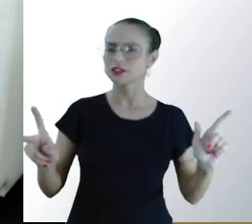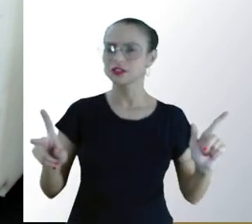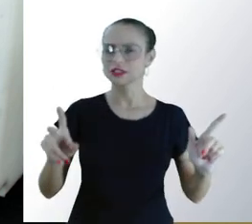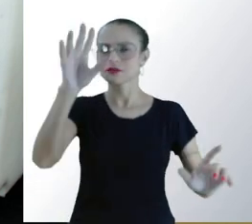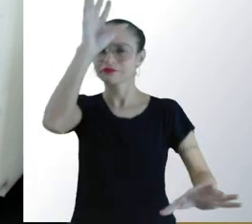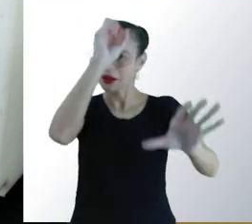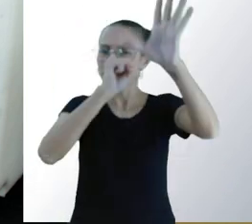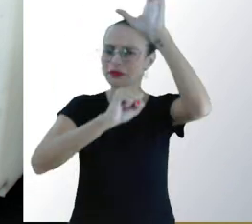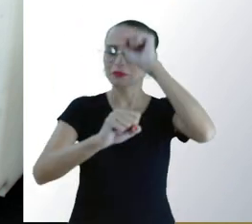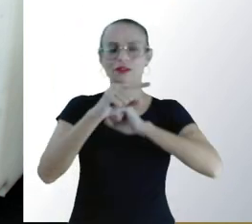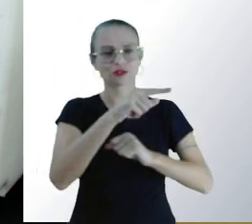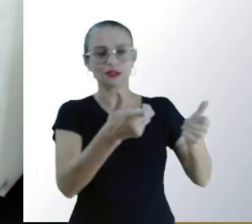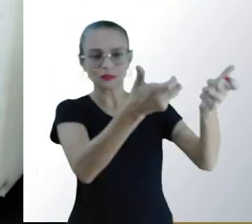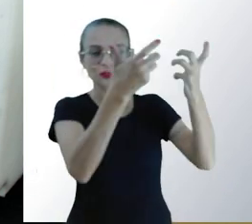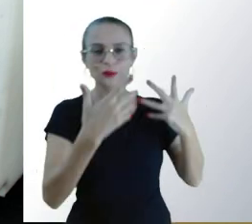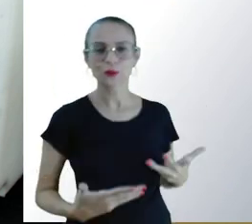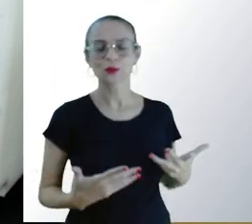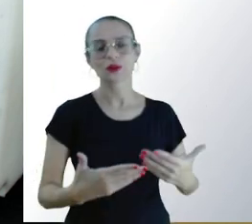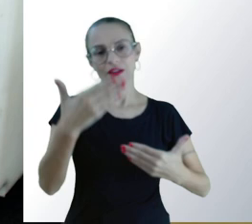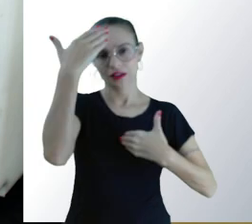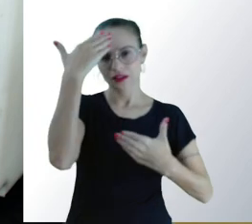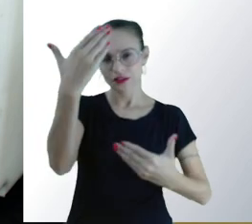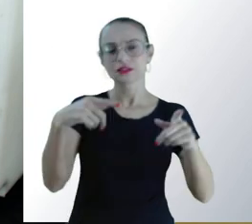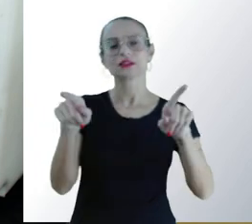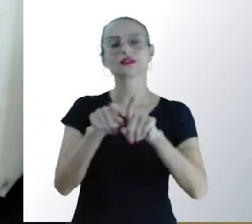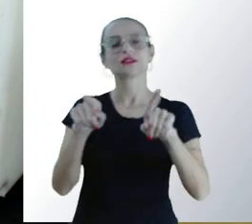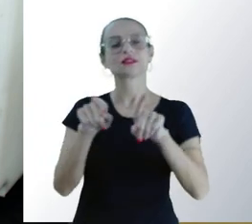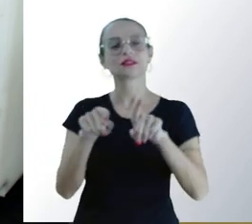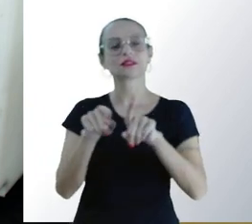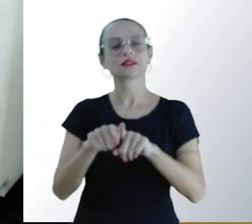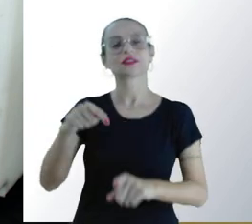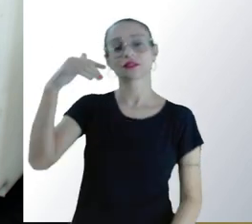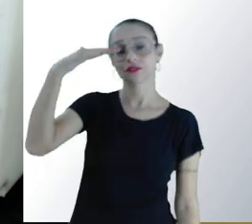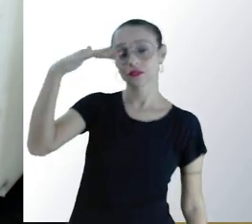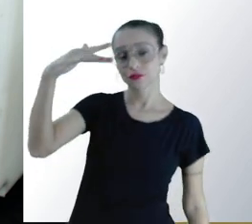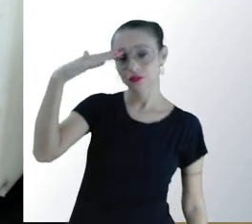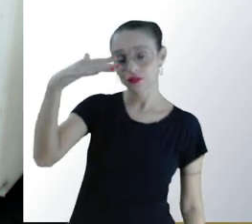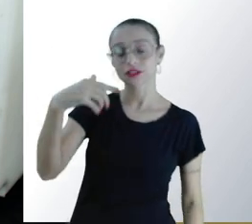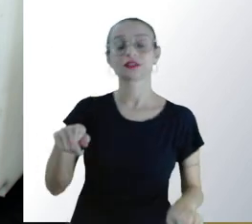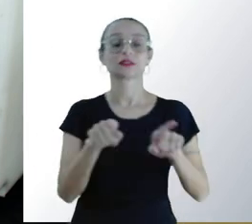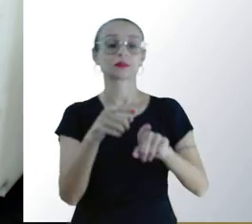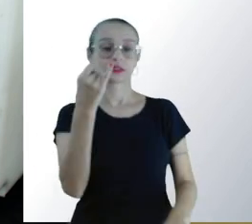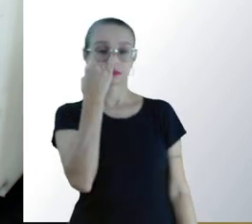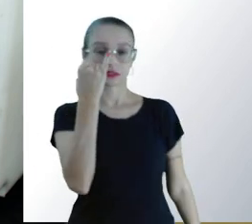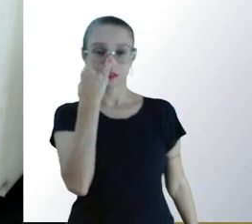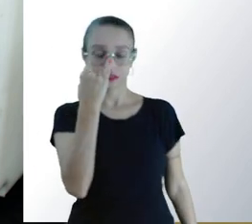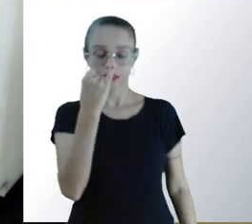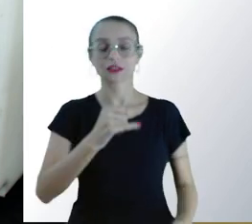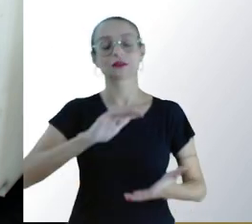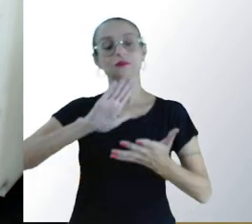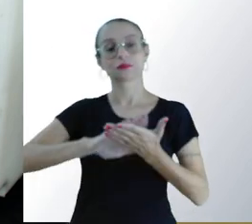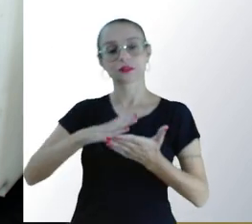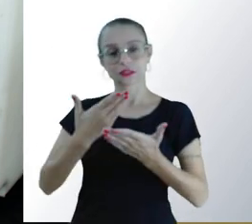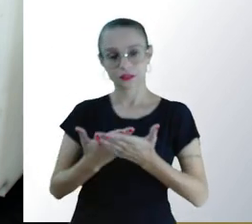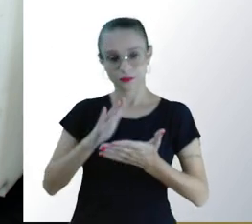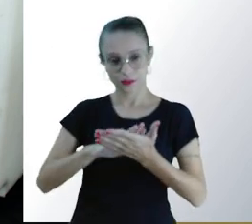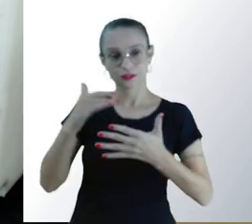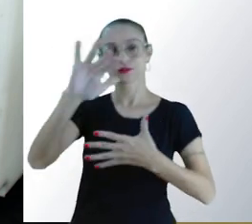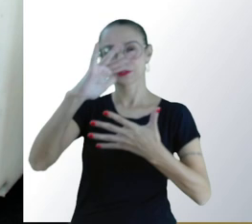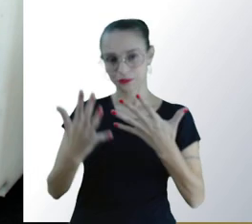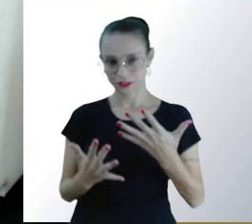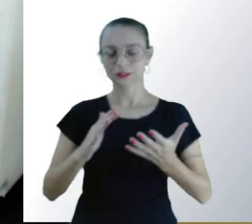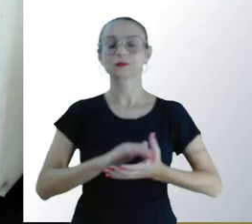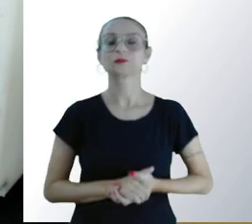absorver bastante do que você falou, né? Quero agradecer também a Viviane e a Joana, que estão aqui fazendo a tradução para a